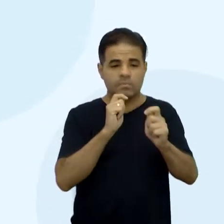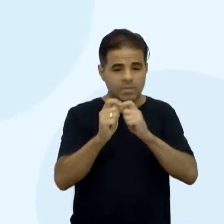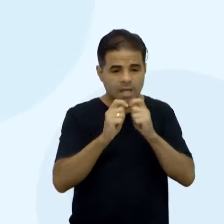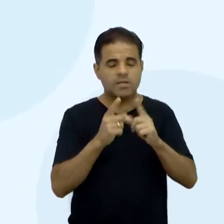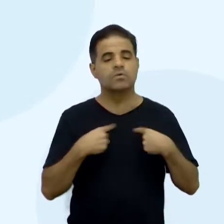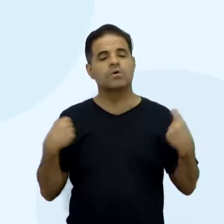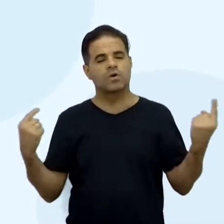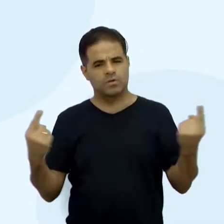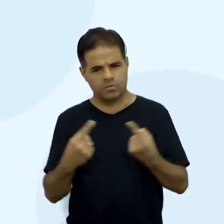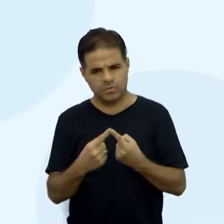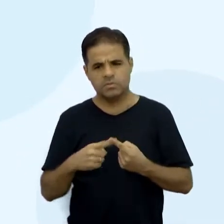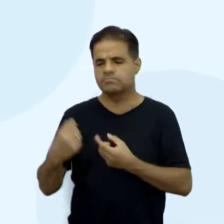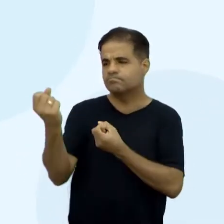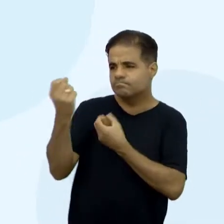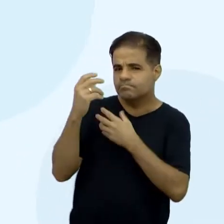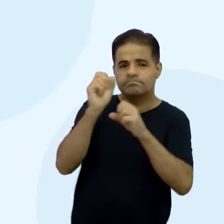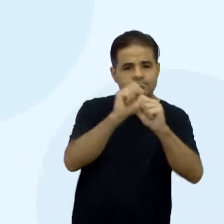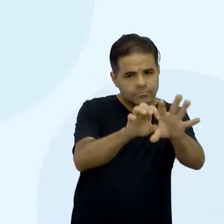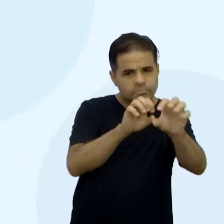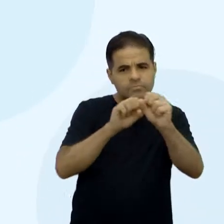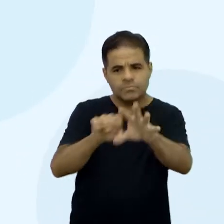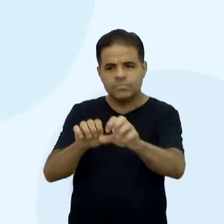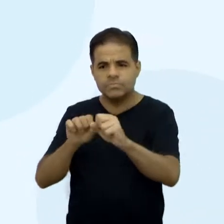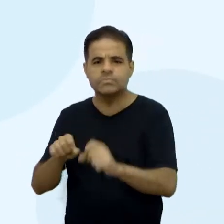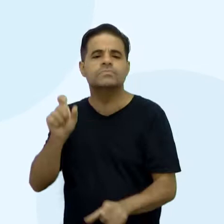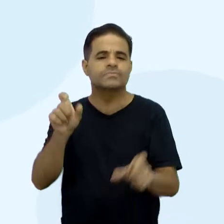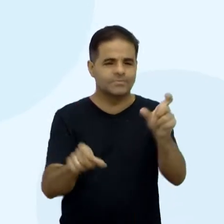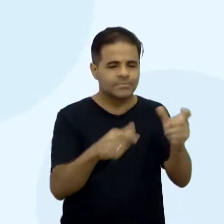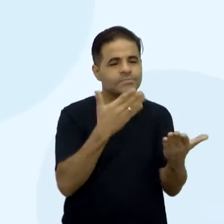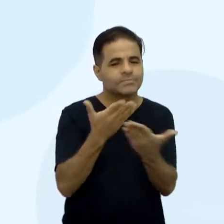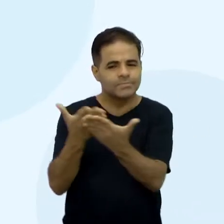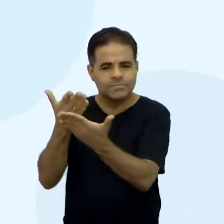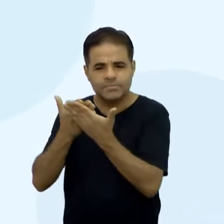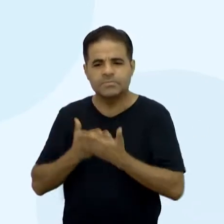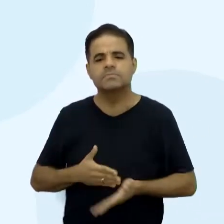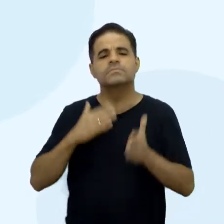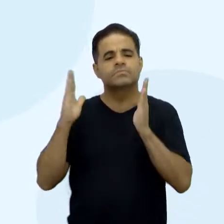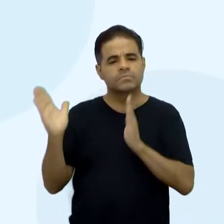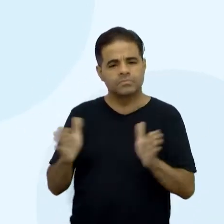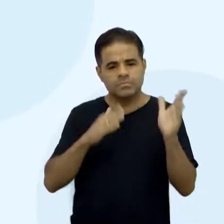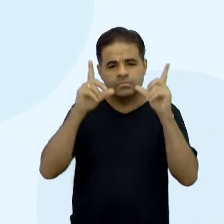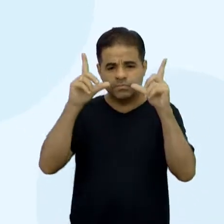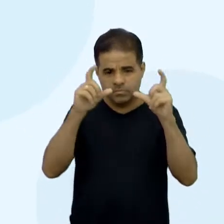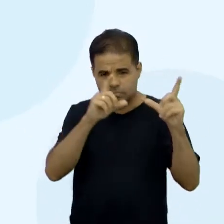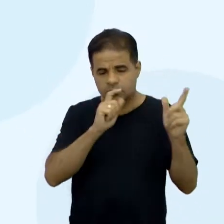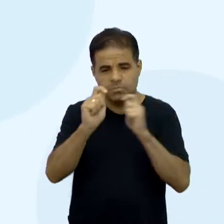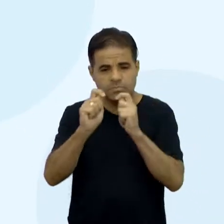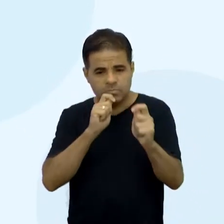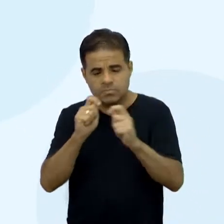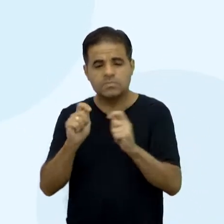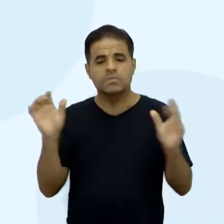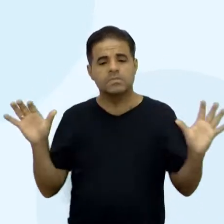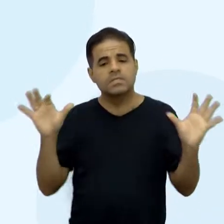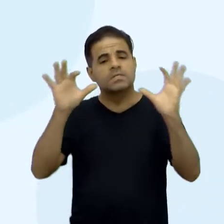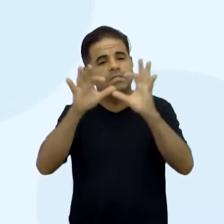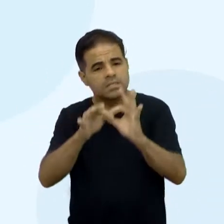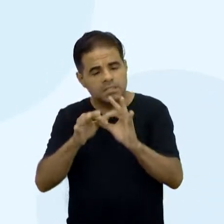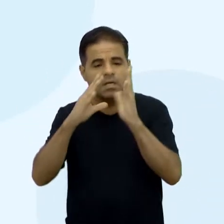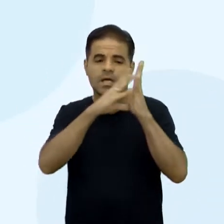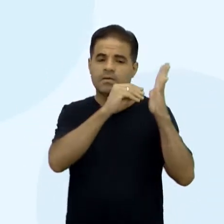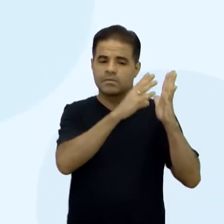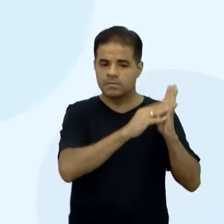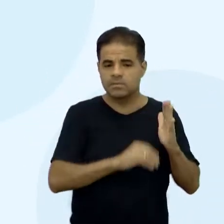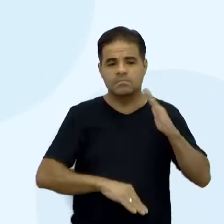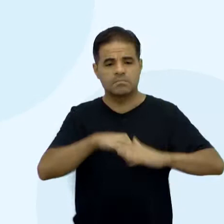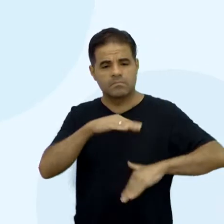o que nós orientamos aí para vocês, estudantes. E produzir fotoreportagens ligadas às